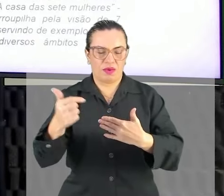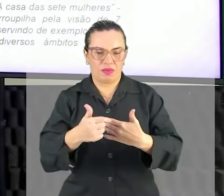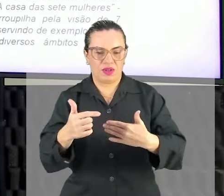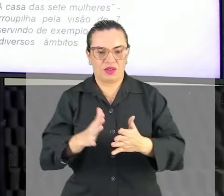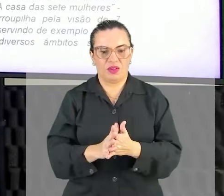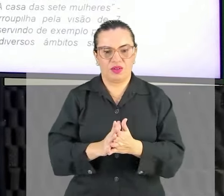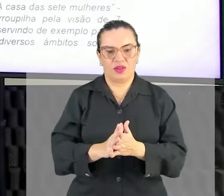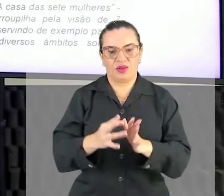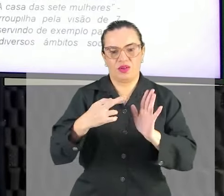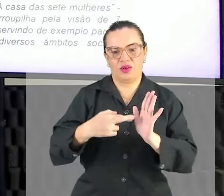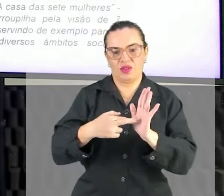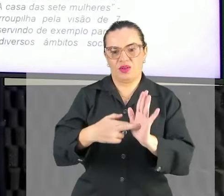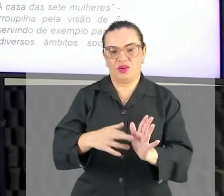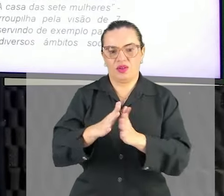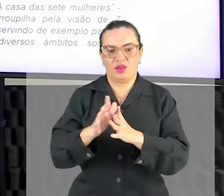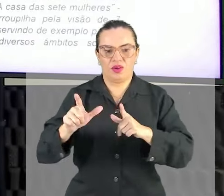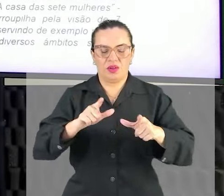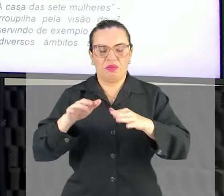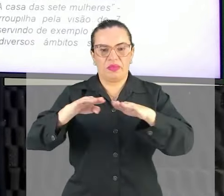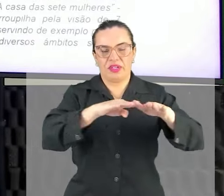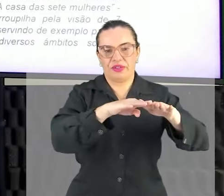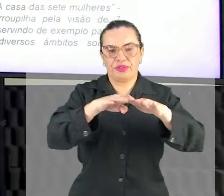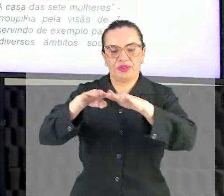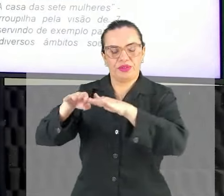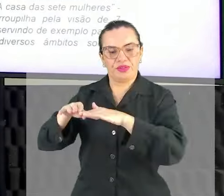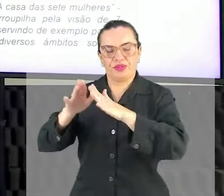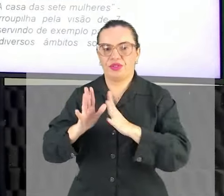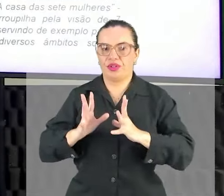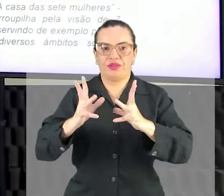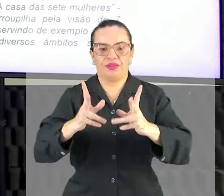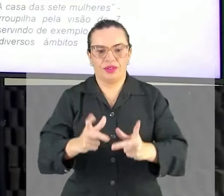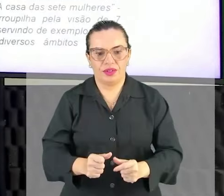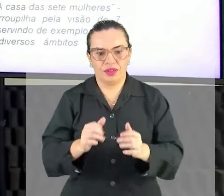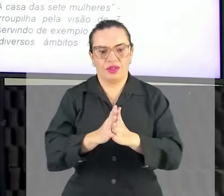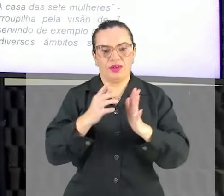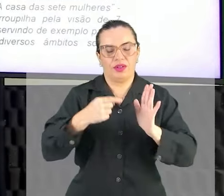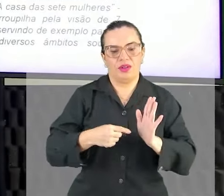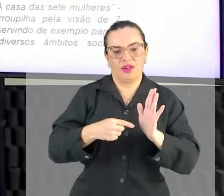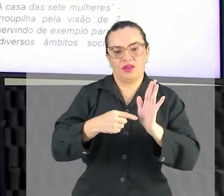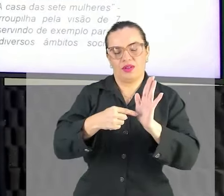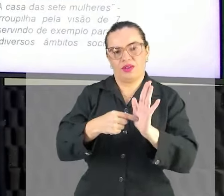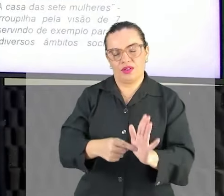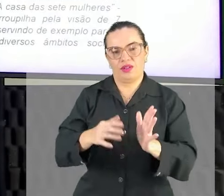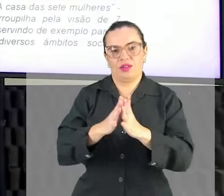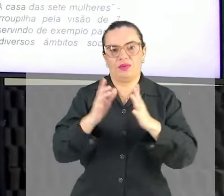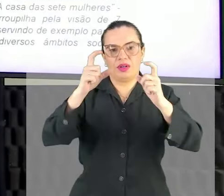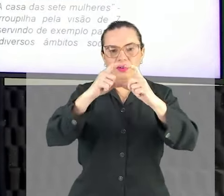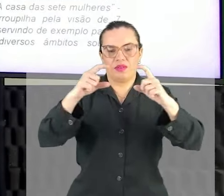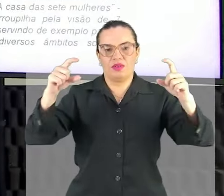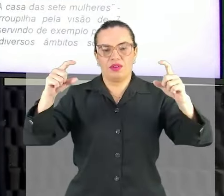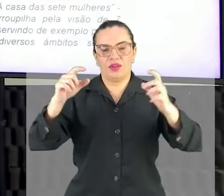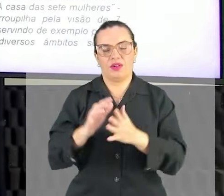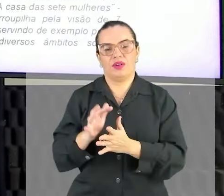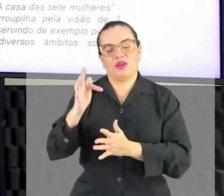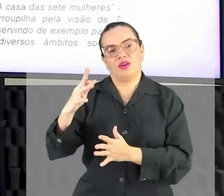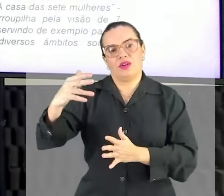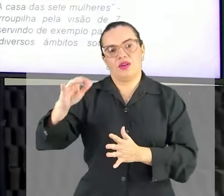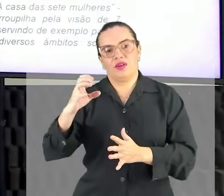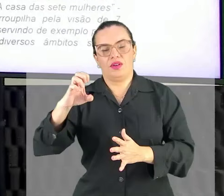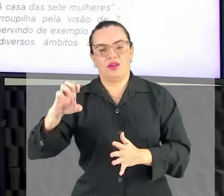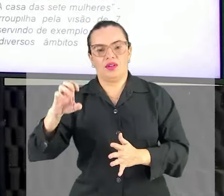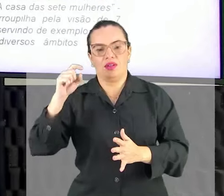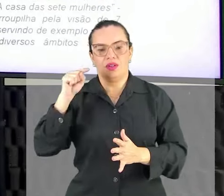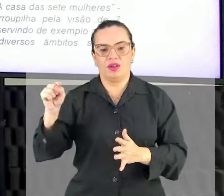figura funcional padronizada. O aluno apresenta ali uma frase, a gente chama isso